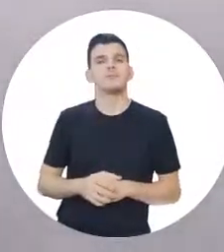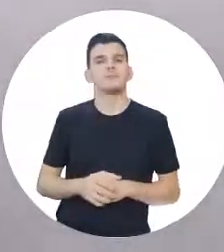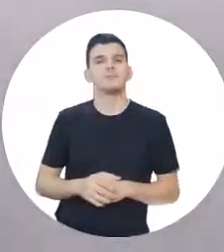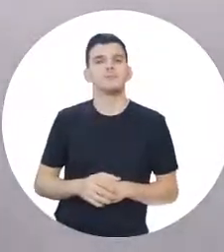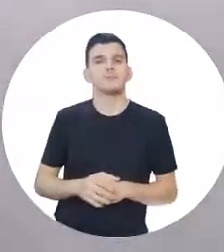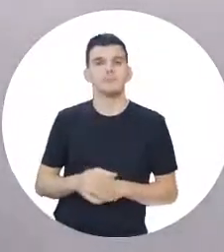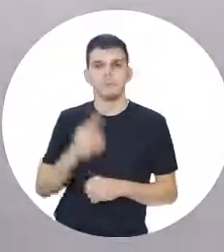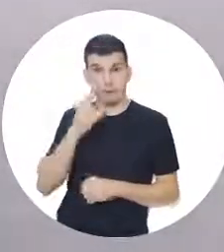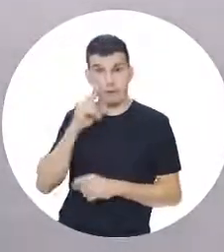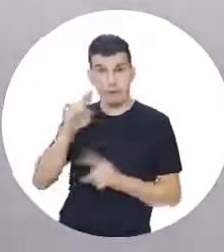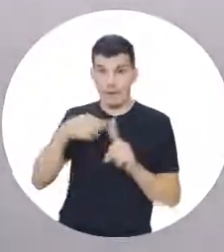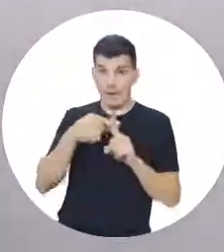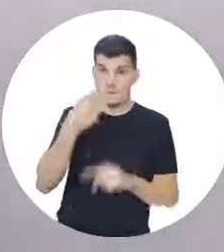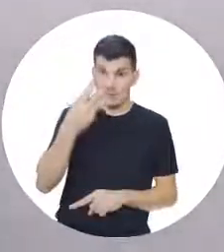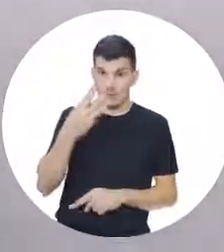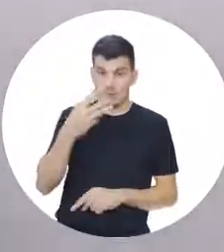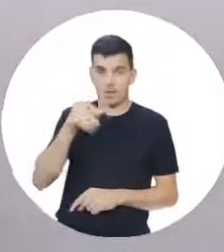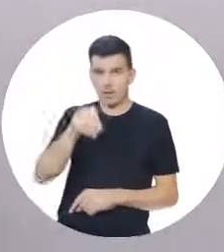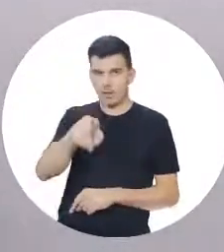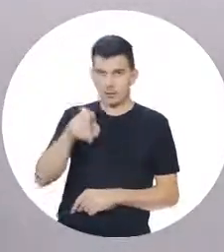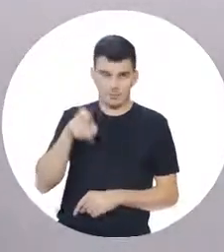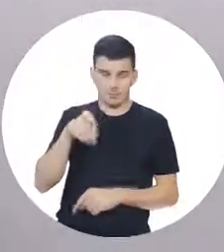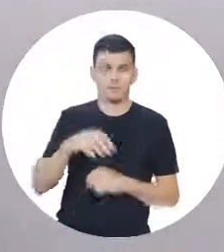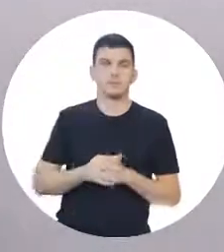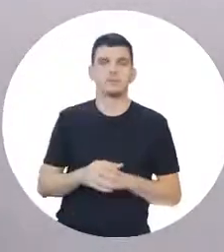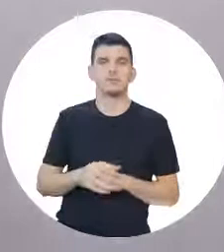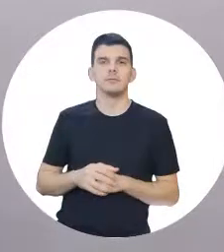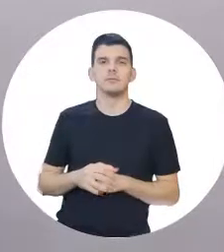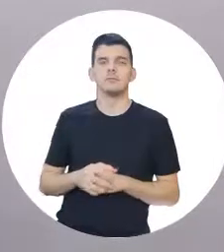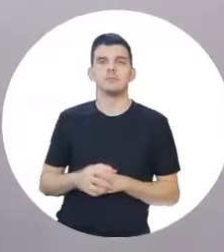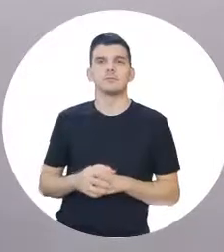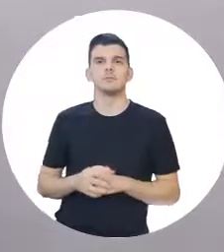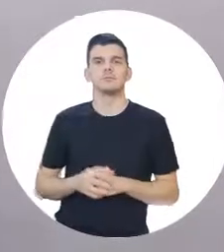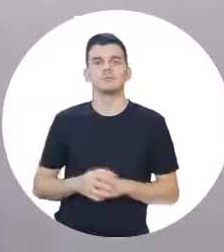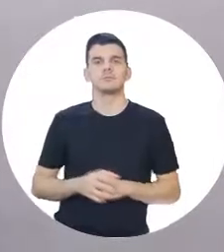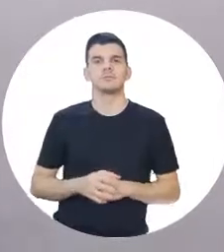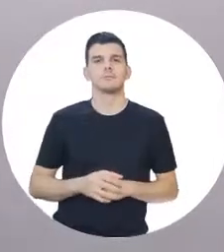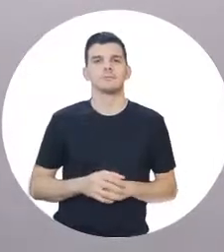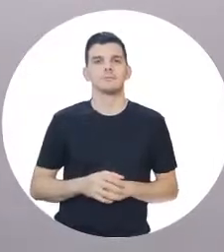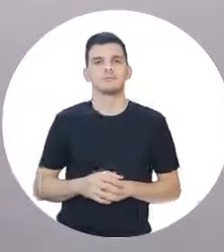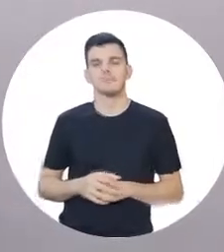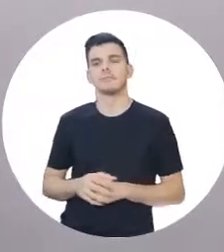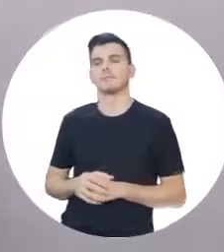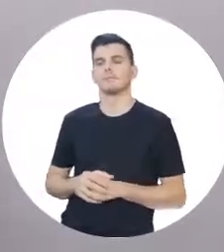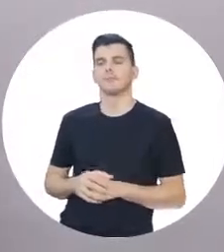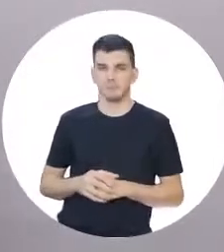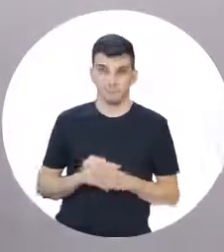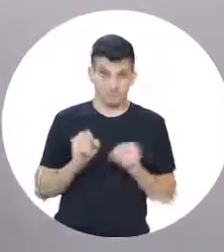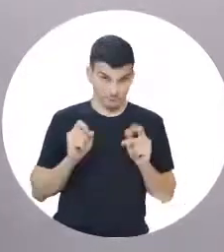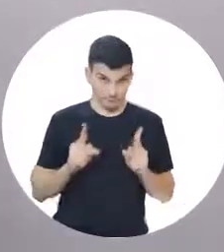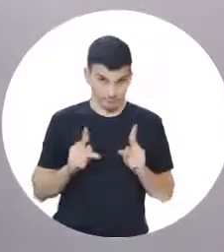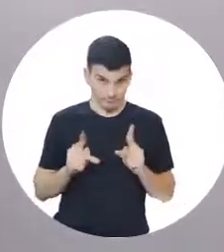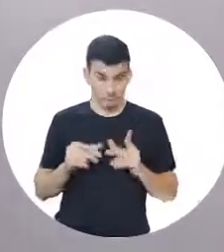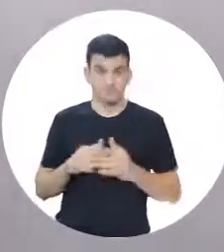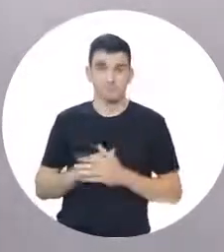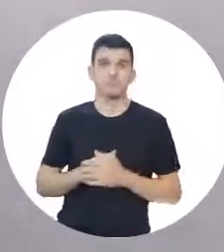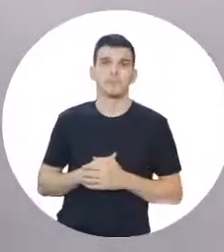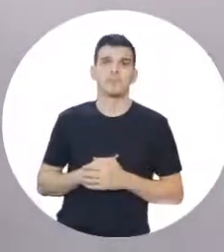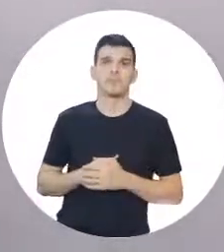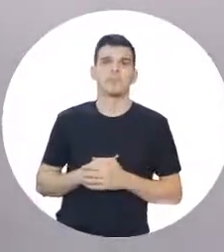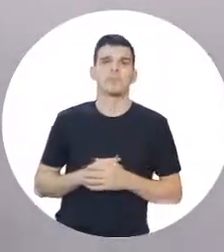metal de Knox fixo, mais 3. Então, aqui eu tenho hidróxido de alumínio,